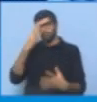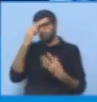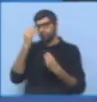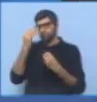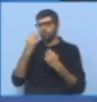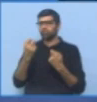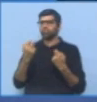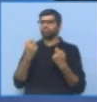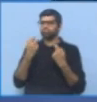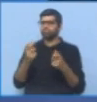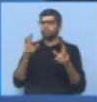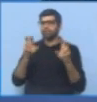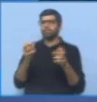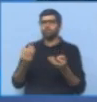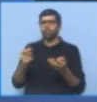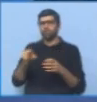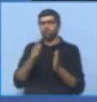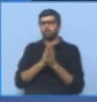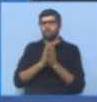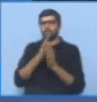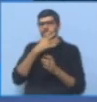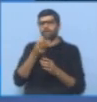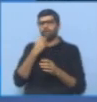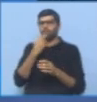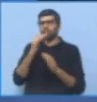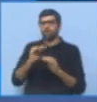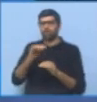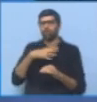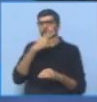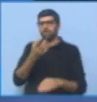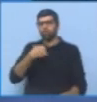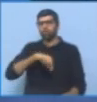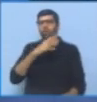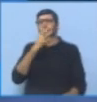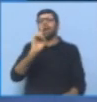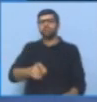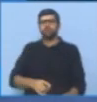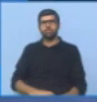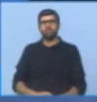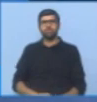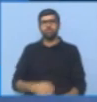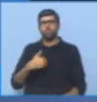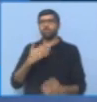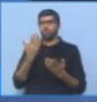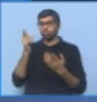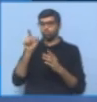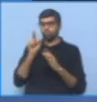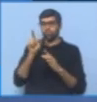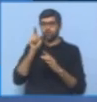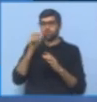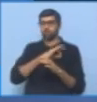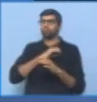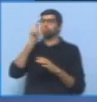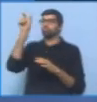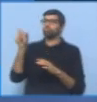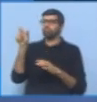isto. E disse, olha, isto que está aqui no missal, para se dizer em voz baixa, eu vou dizer o que é que nós estamos a dizer. Bendito sejais vós, Senhor, que